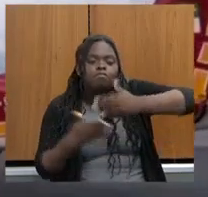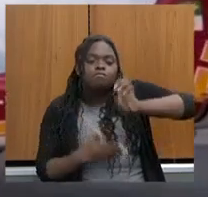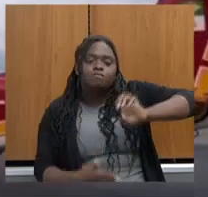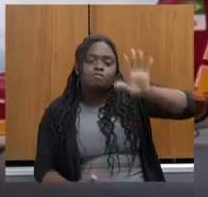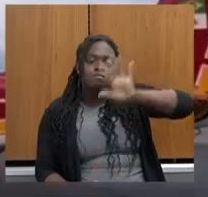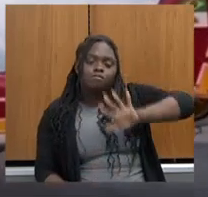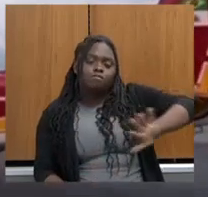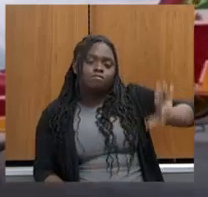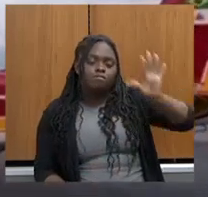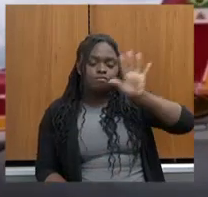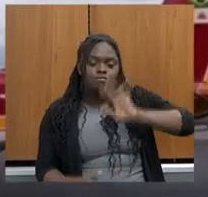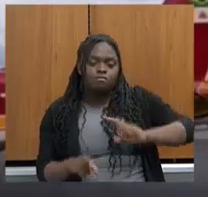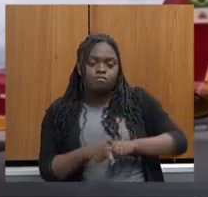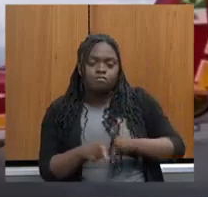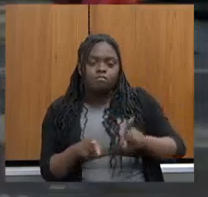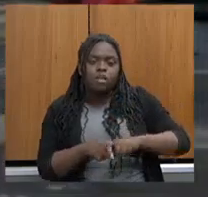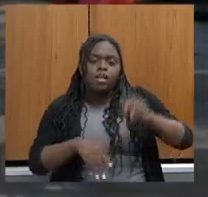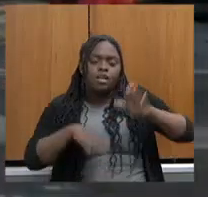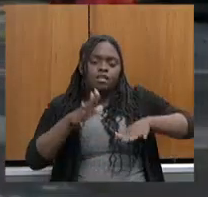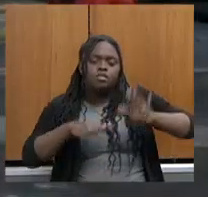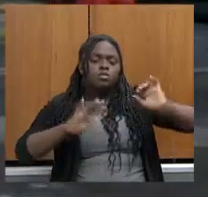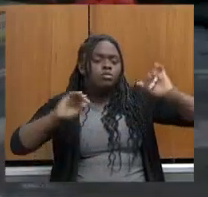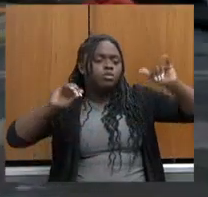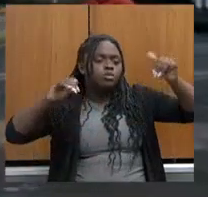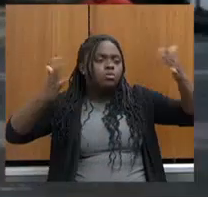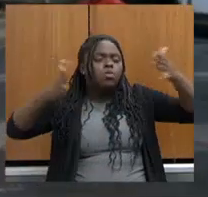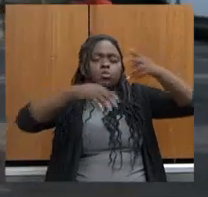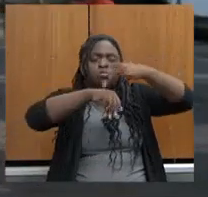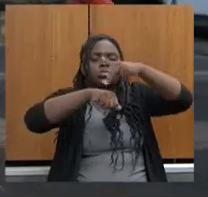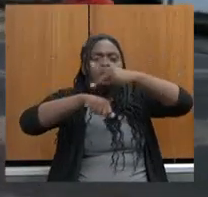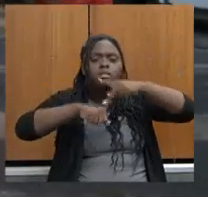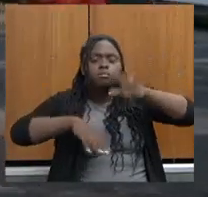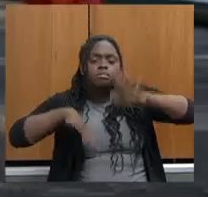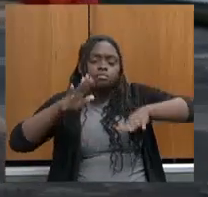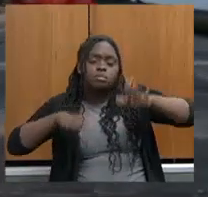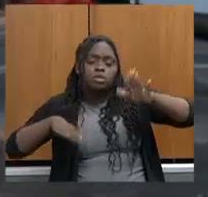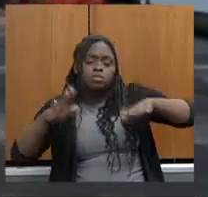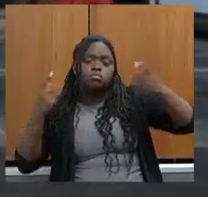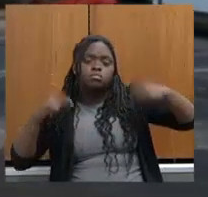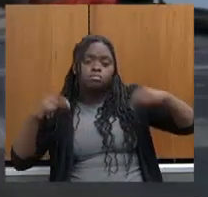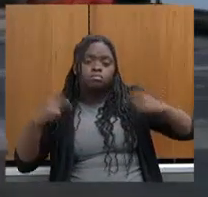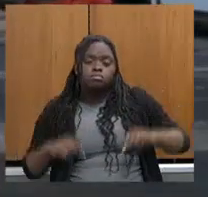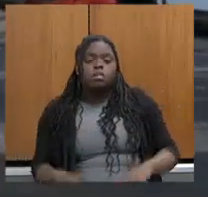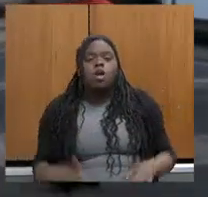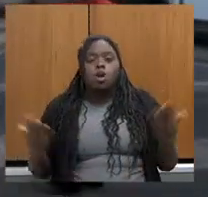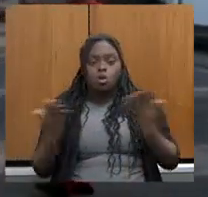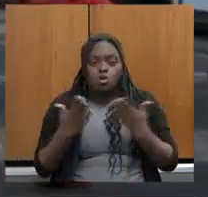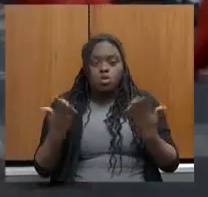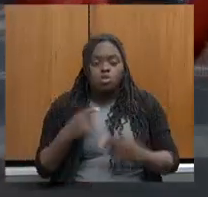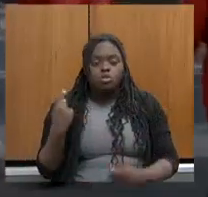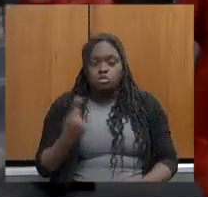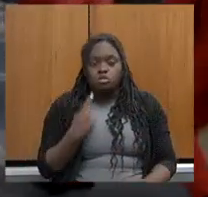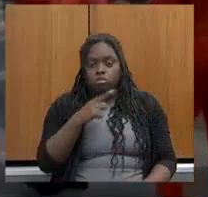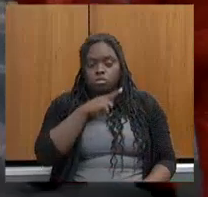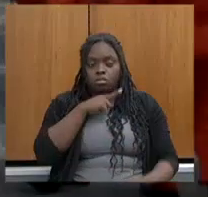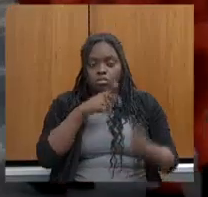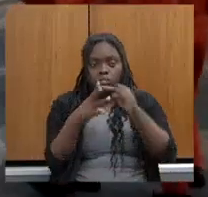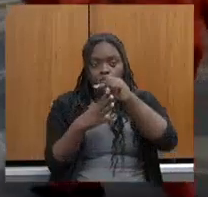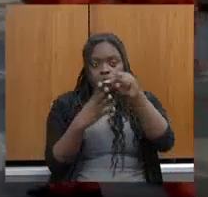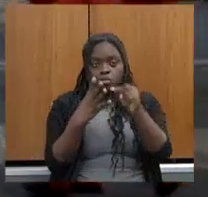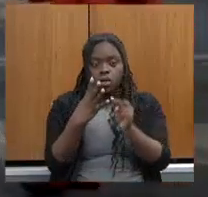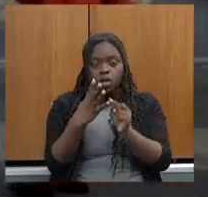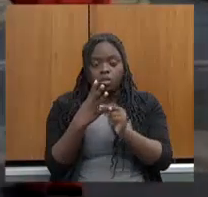e esporadicamente até em outros estados de acordo com a necessidade é hoje nós temos quatro bases